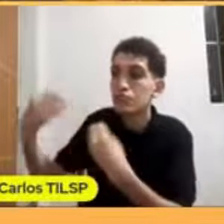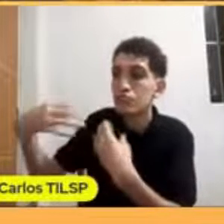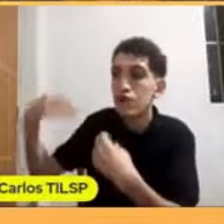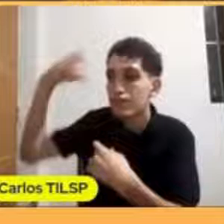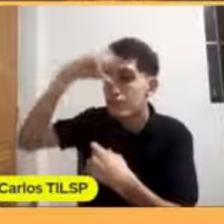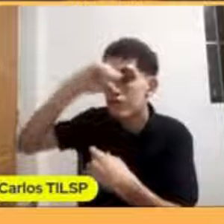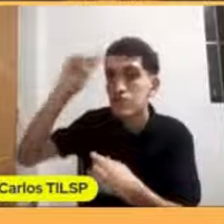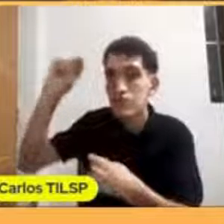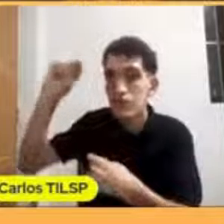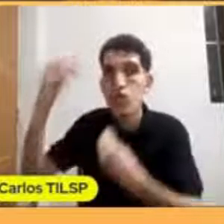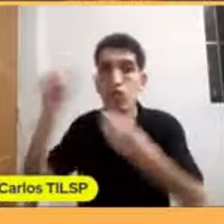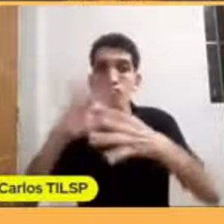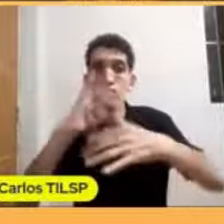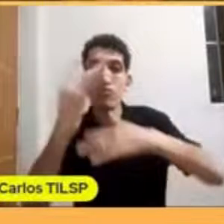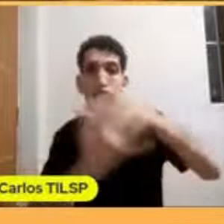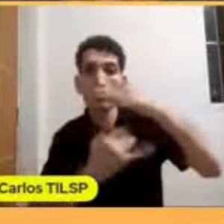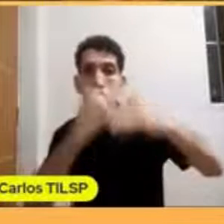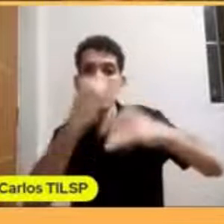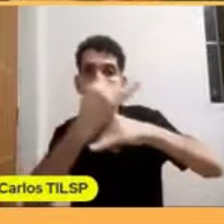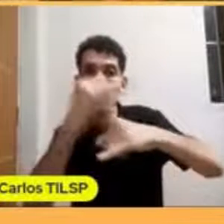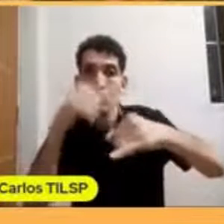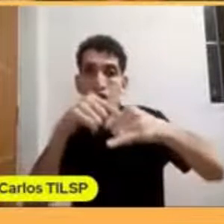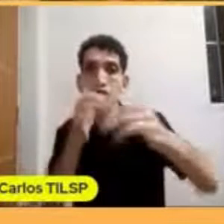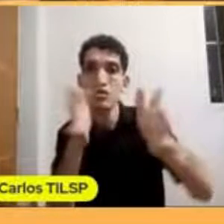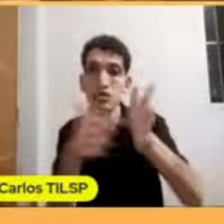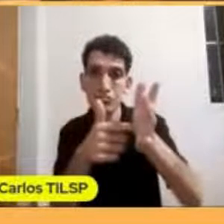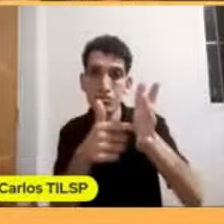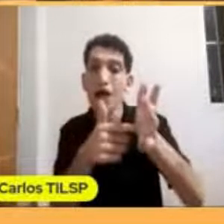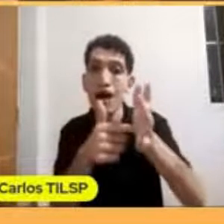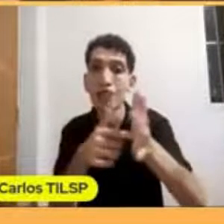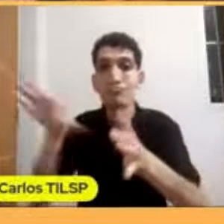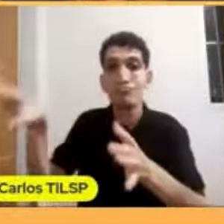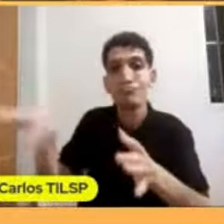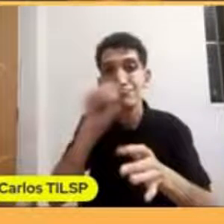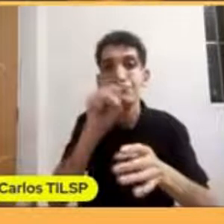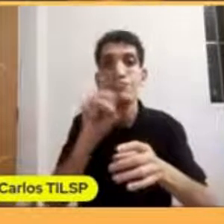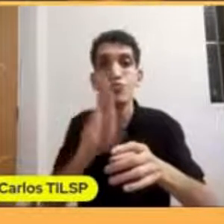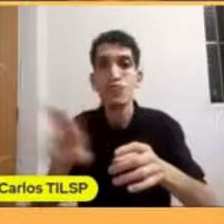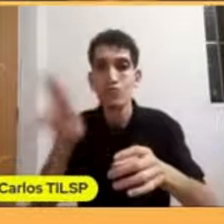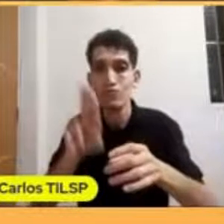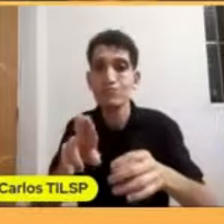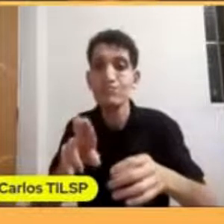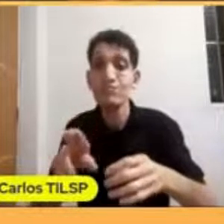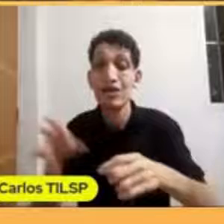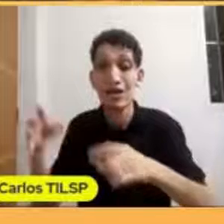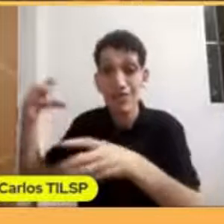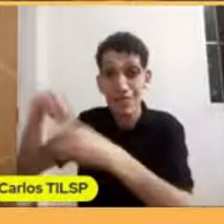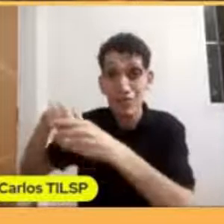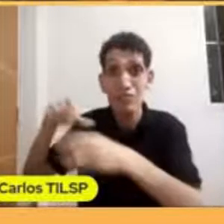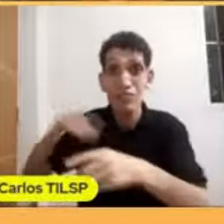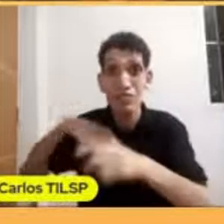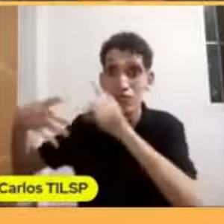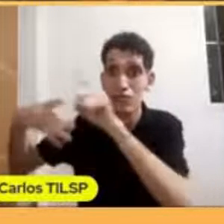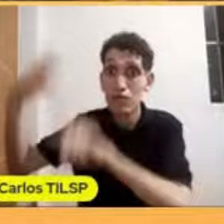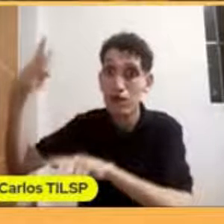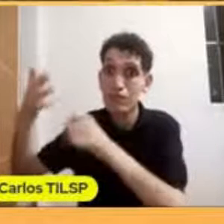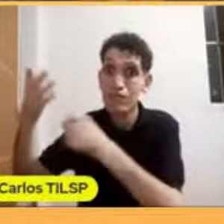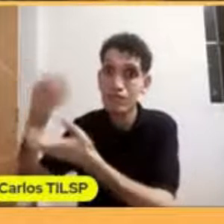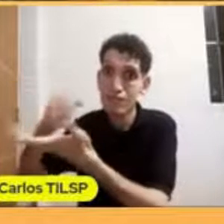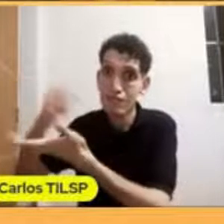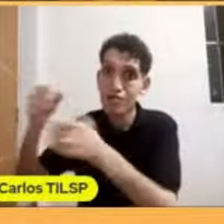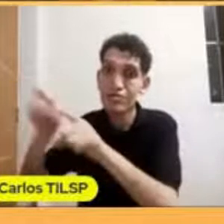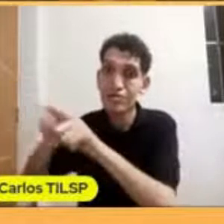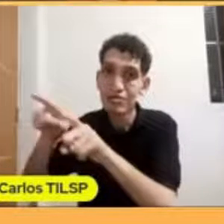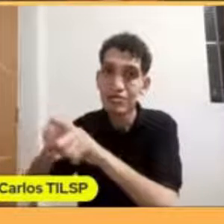fazer no digital aí, sobre acessibilidade. E ele traz aí 4 princípios, tá certo? Que a gente chama de POR,